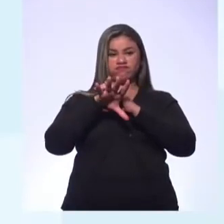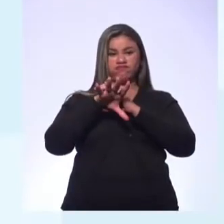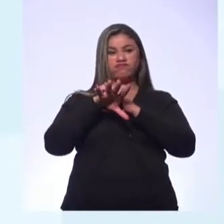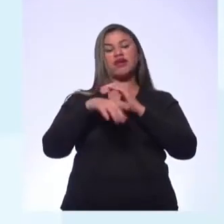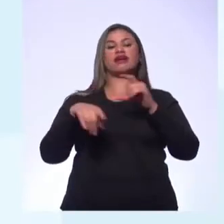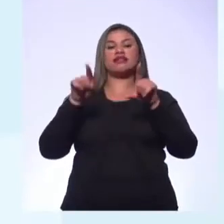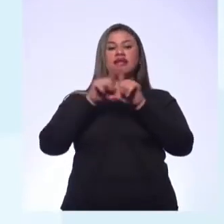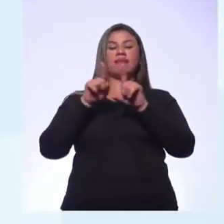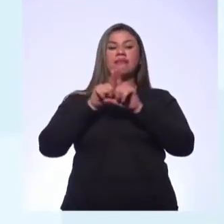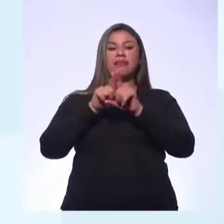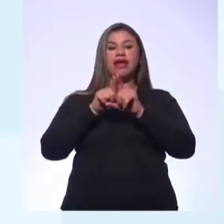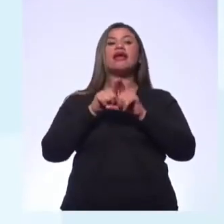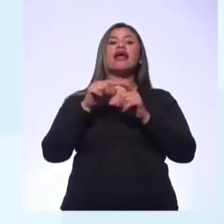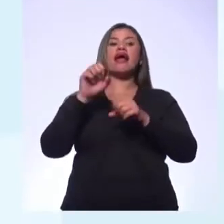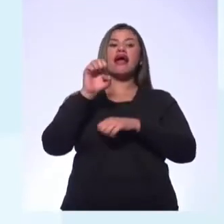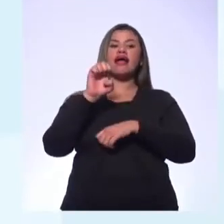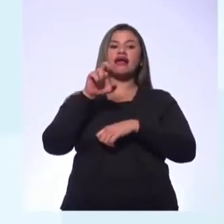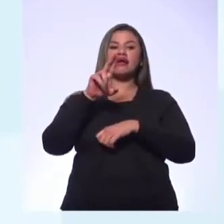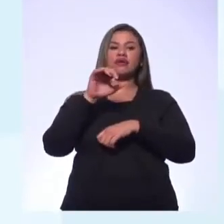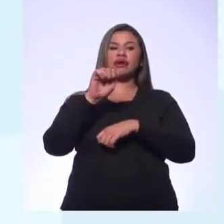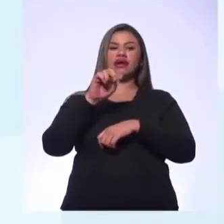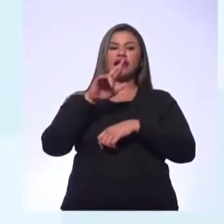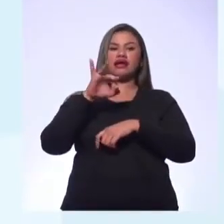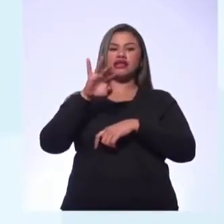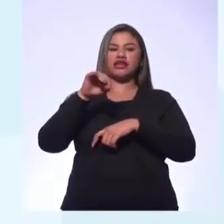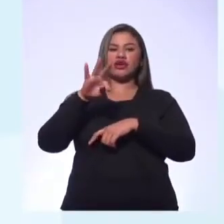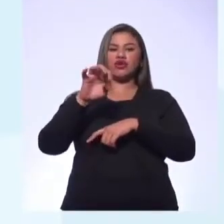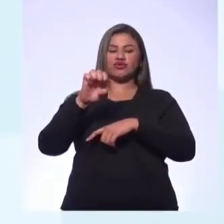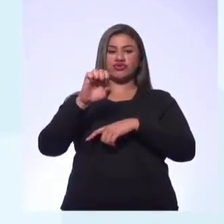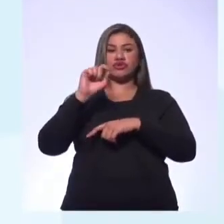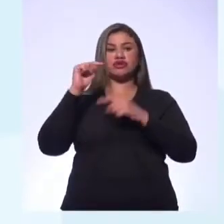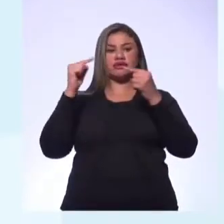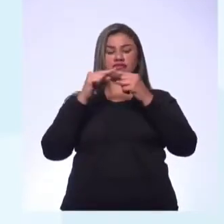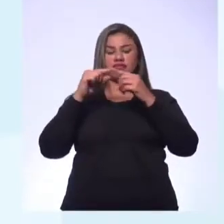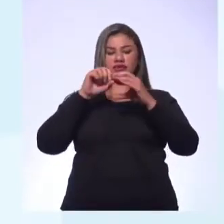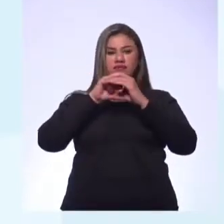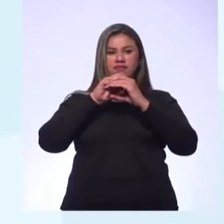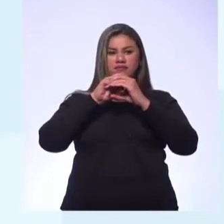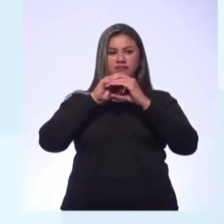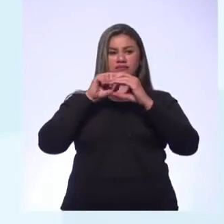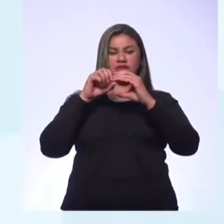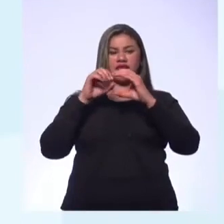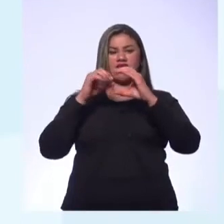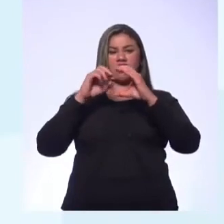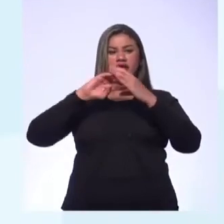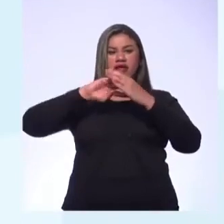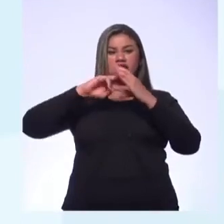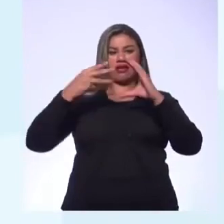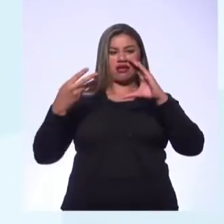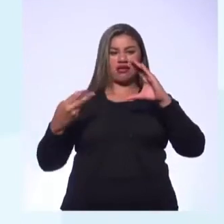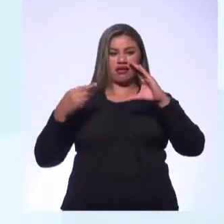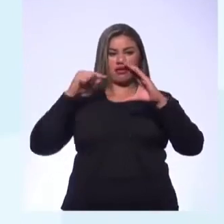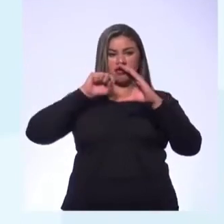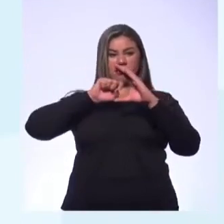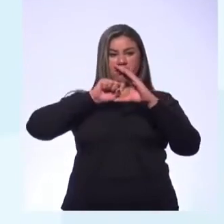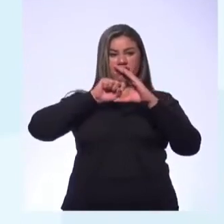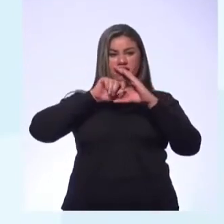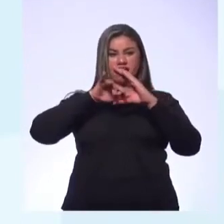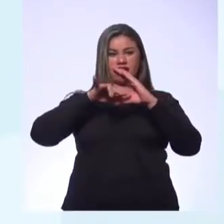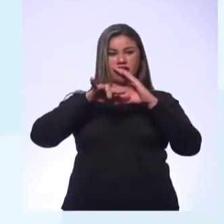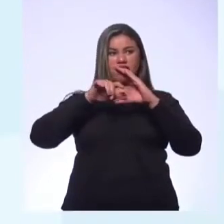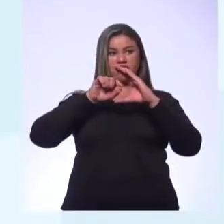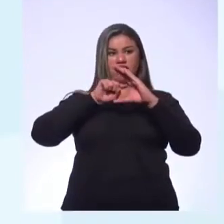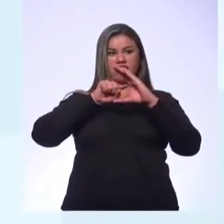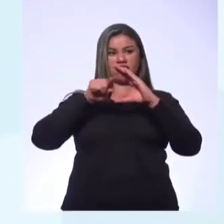seu corpo, por exemplo. É só para você comparar, é lógico que não está em escala, mas para você ter ideia do tamanho e da complexidade.